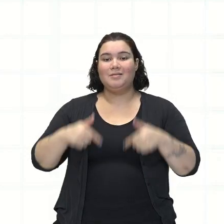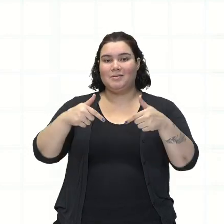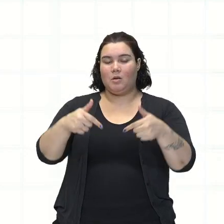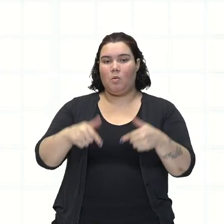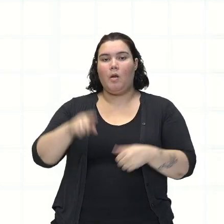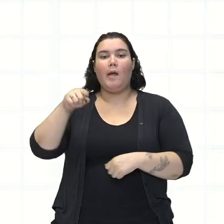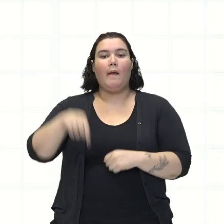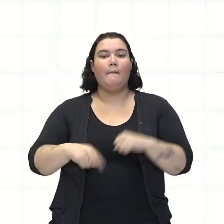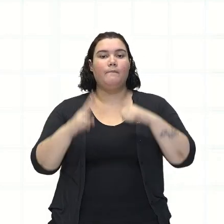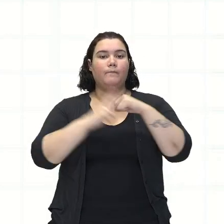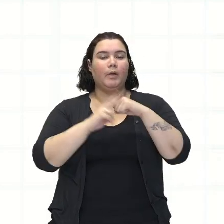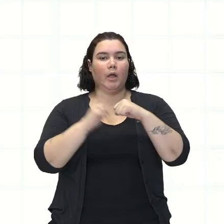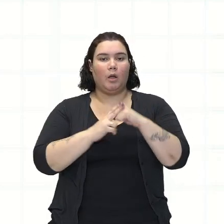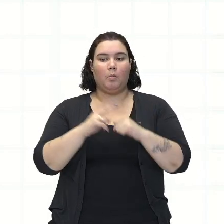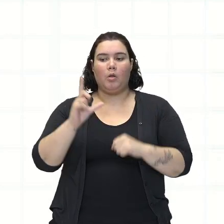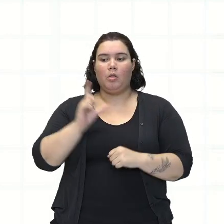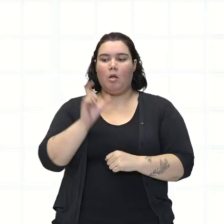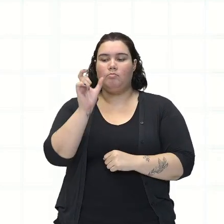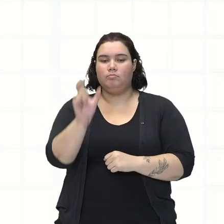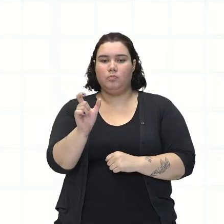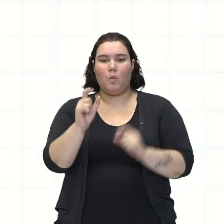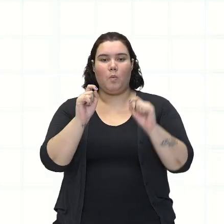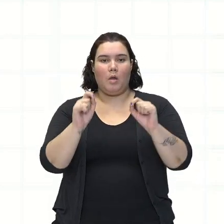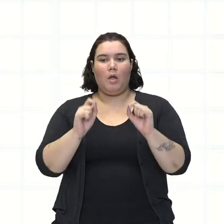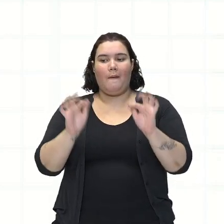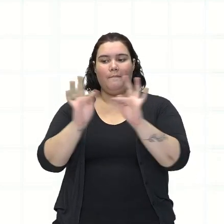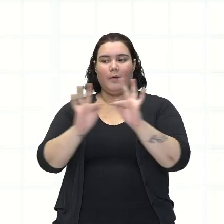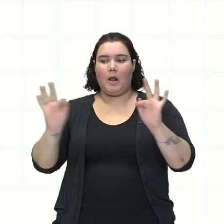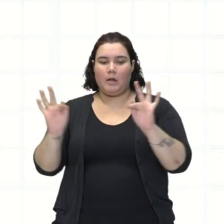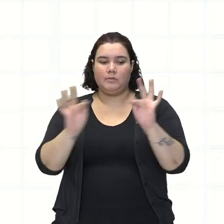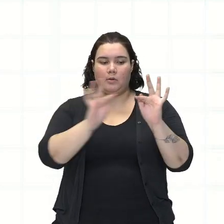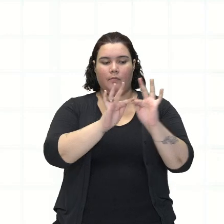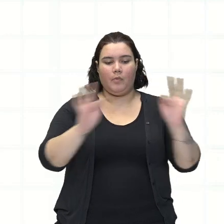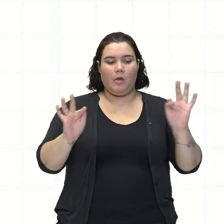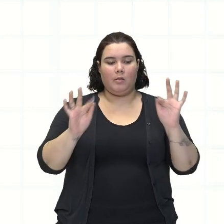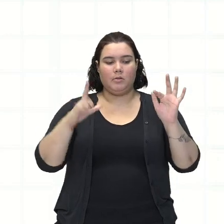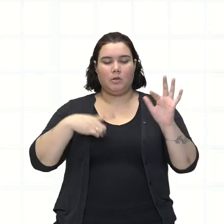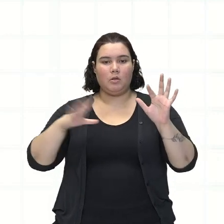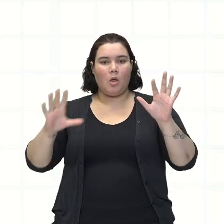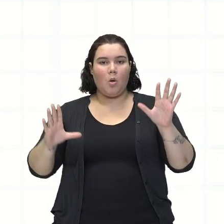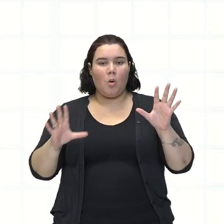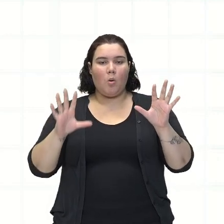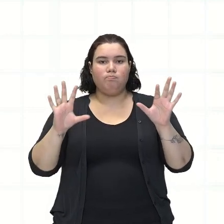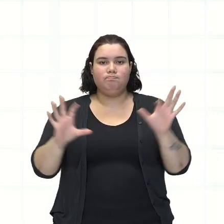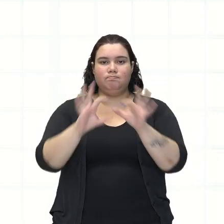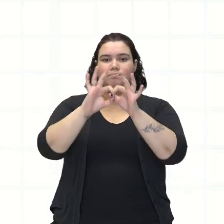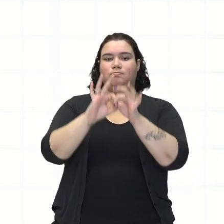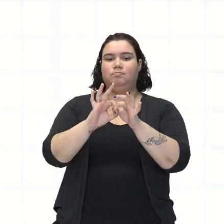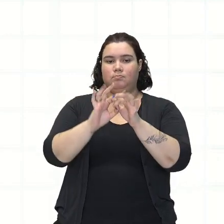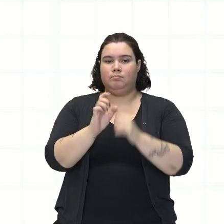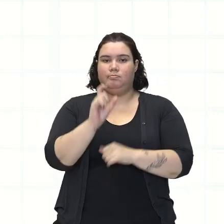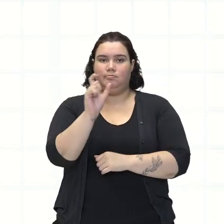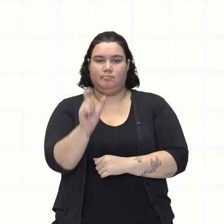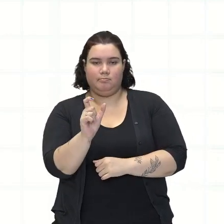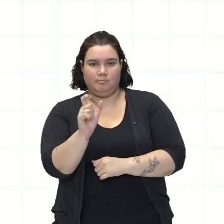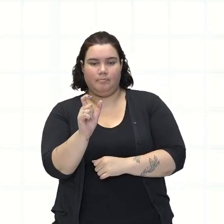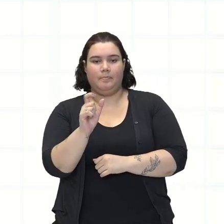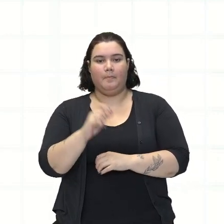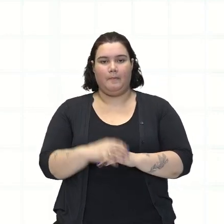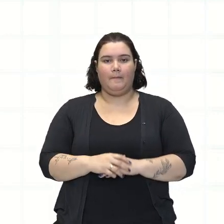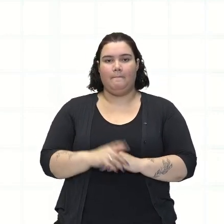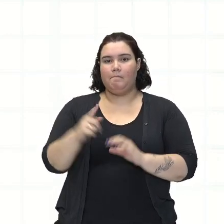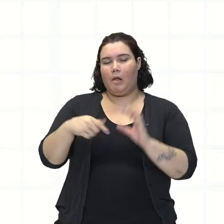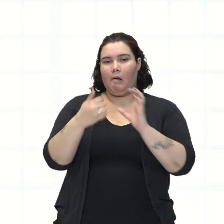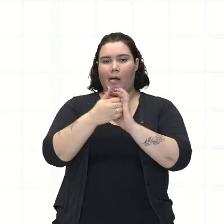é um verbo que vai estar ligando o meu sujeito ao meu predicado, que é uma qualidade dele, que é algum